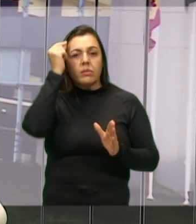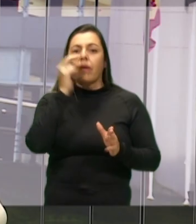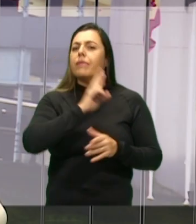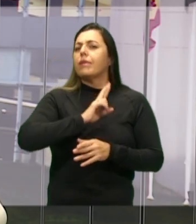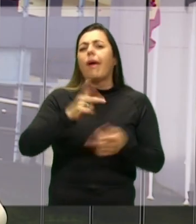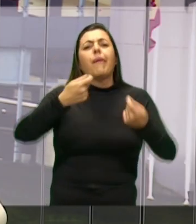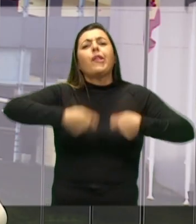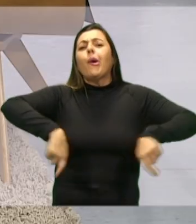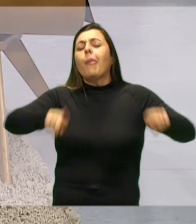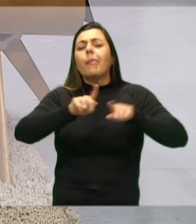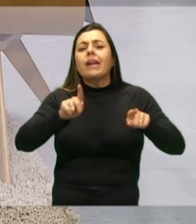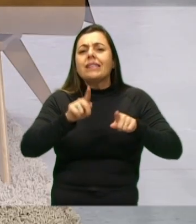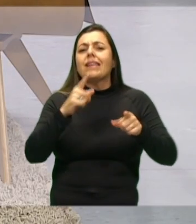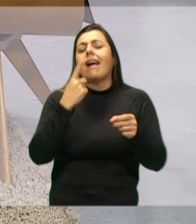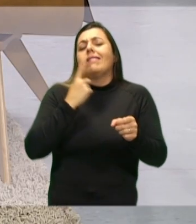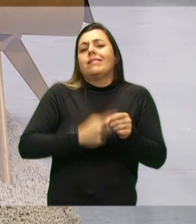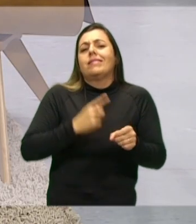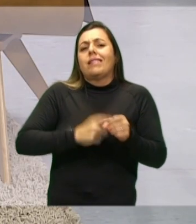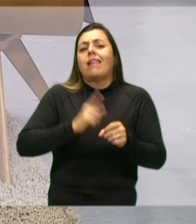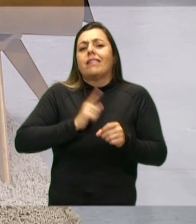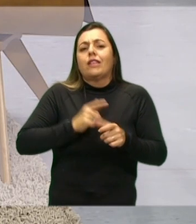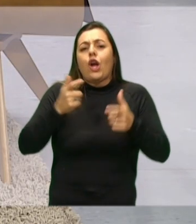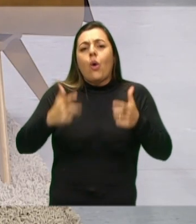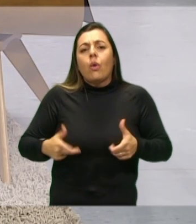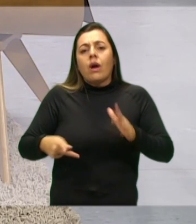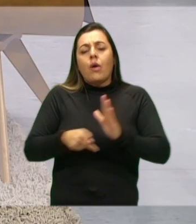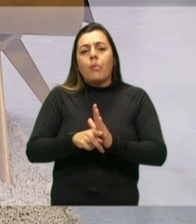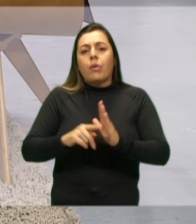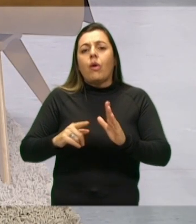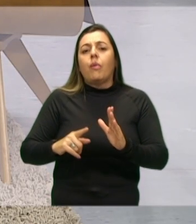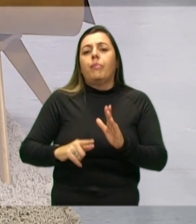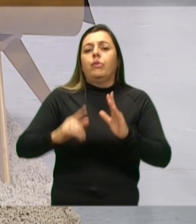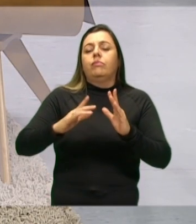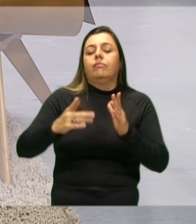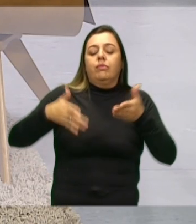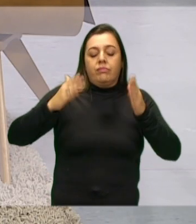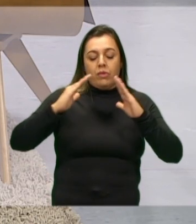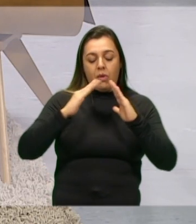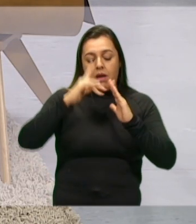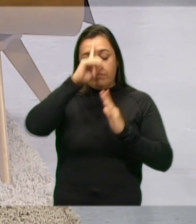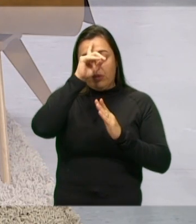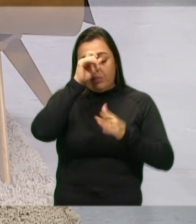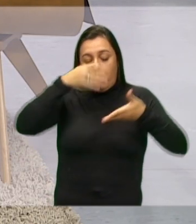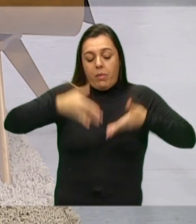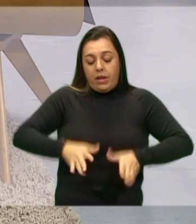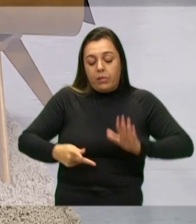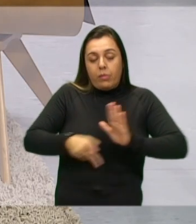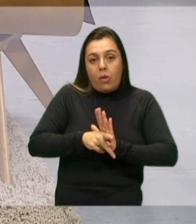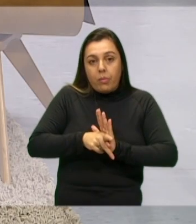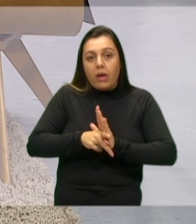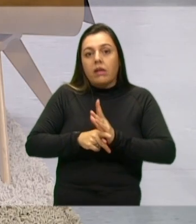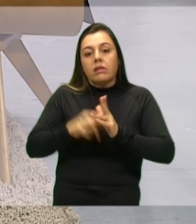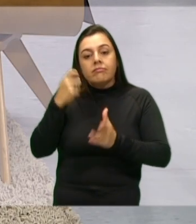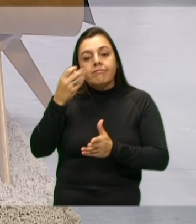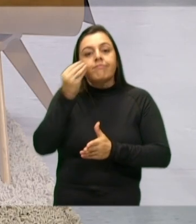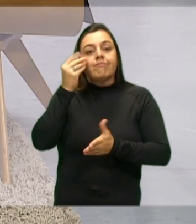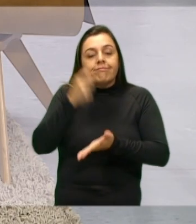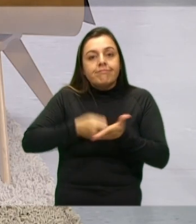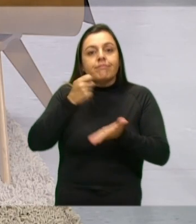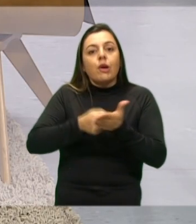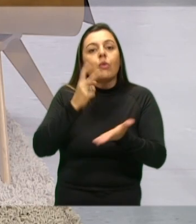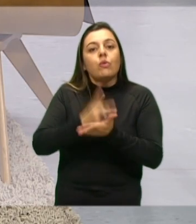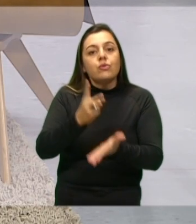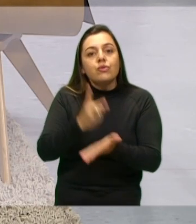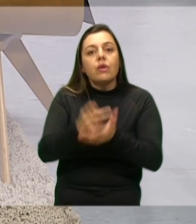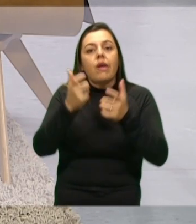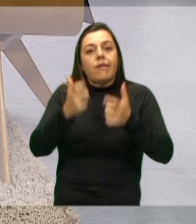era necessário a cidade ter uma maternidade humanizada. E foi então quando a gente entrou nessa briga aí, nessa luta, para manter a maternidade em